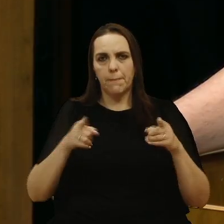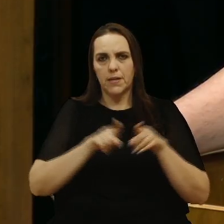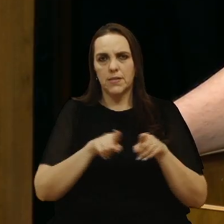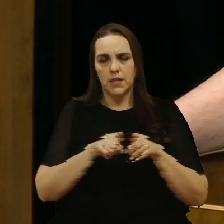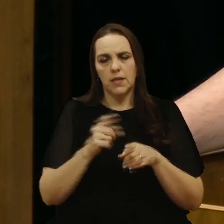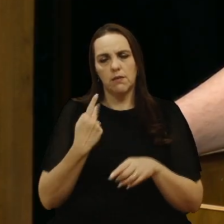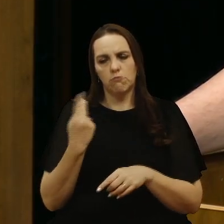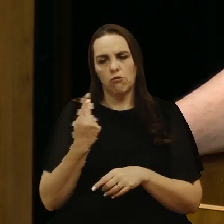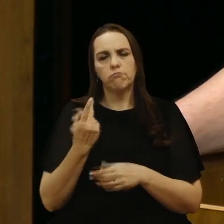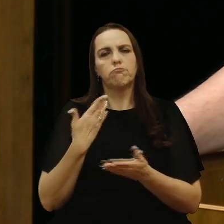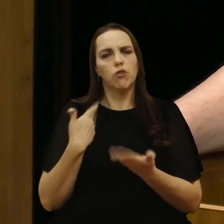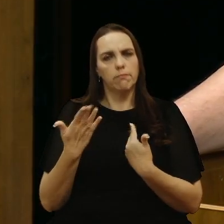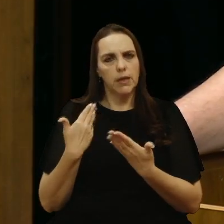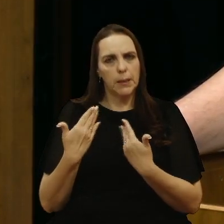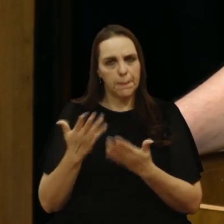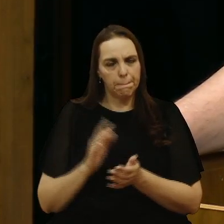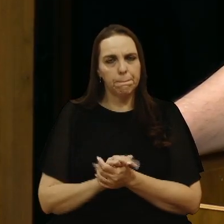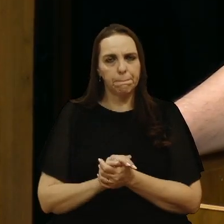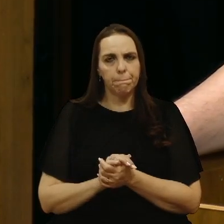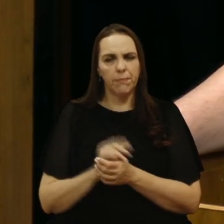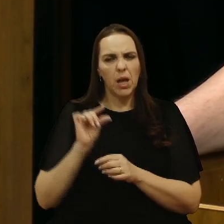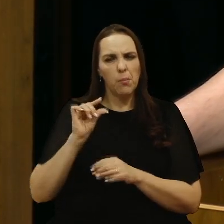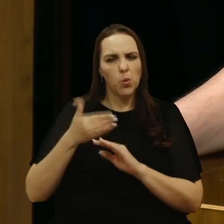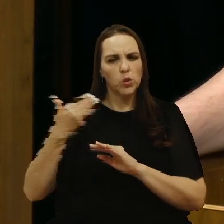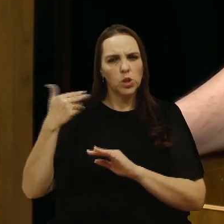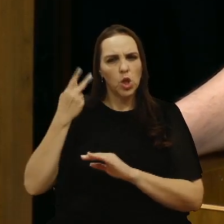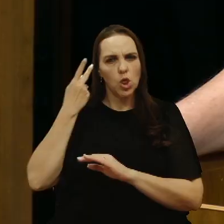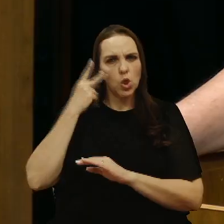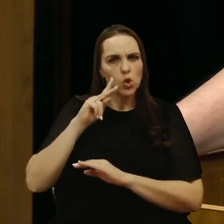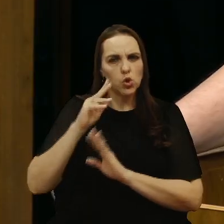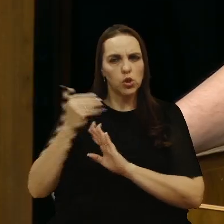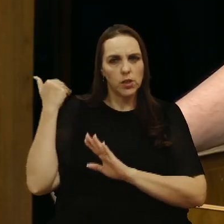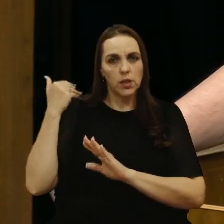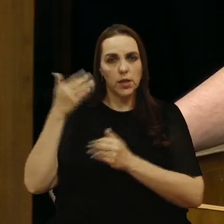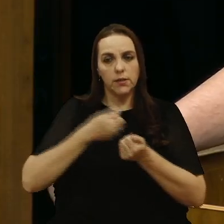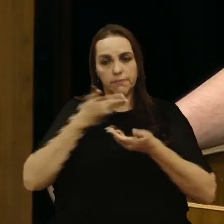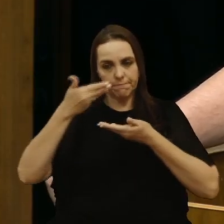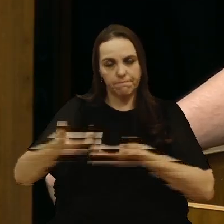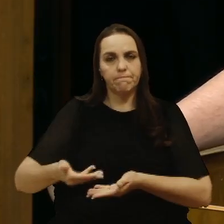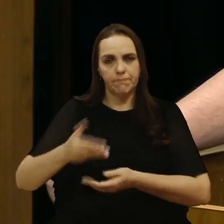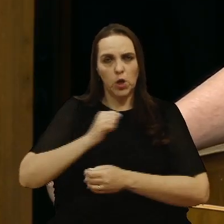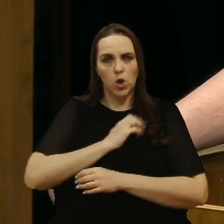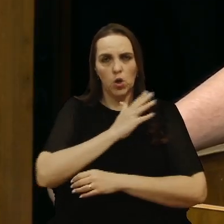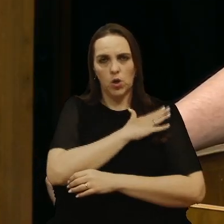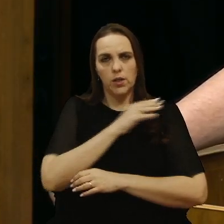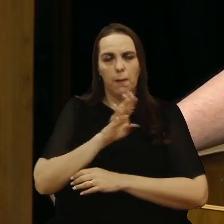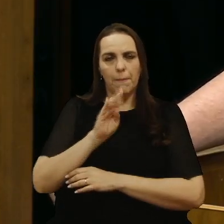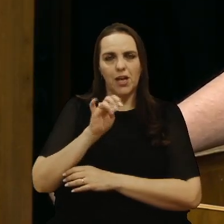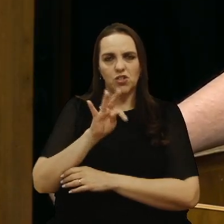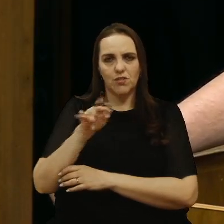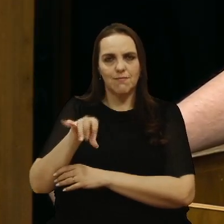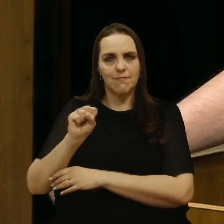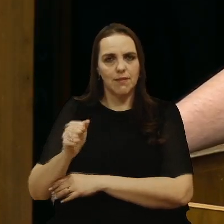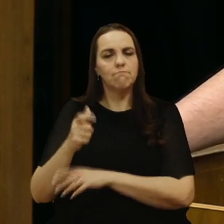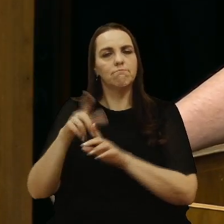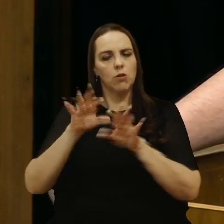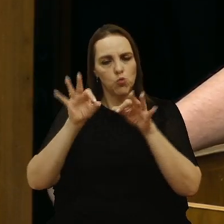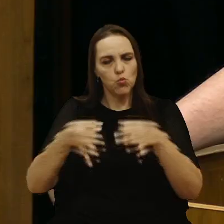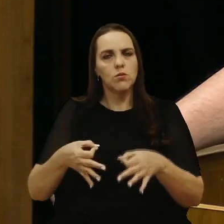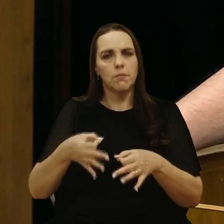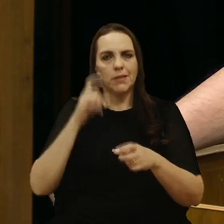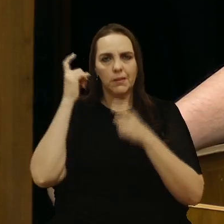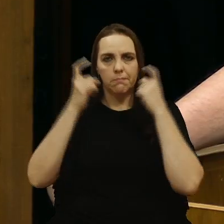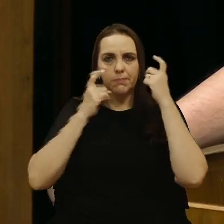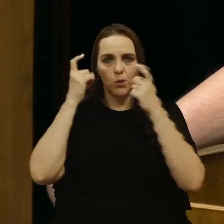disso aqui. E, recentemente, agora, 2 dias atrás, eu recebi o Coronel Batista em meu gabinete para nós tratarmos justamente sobre essa